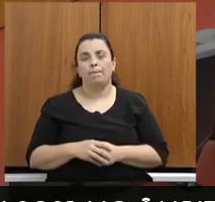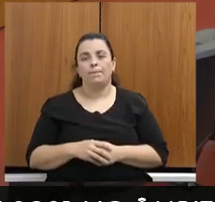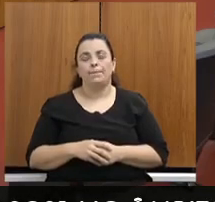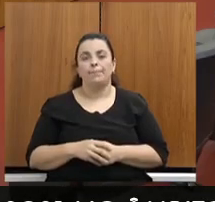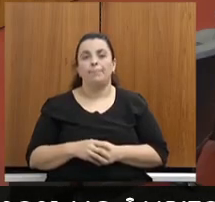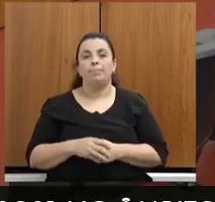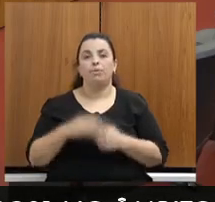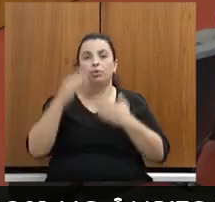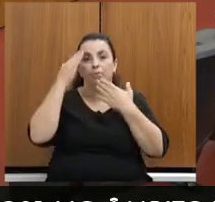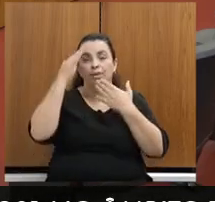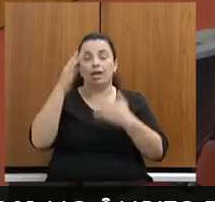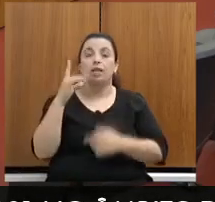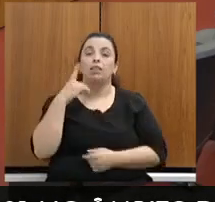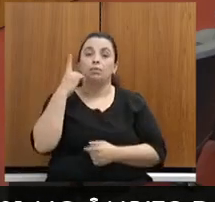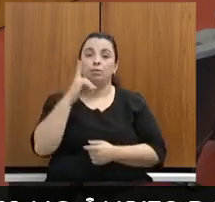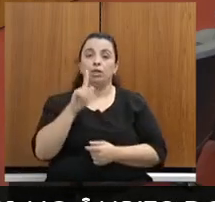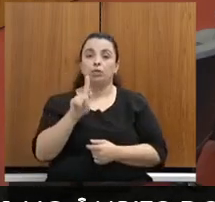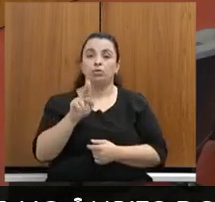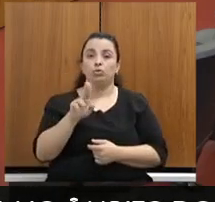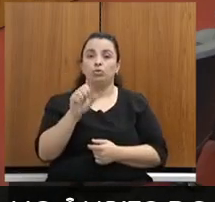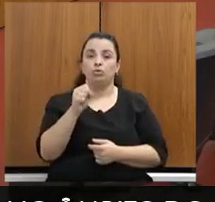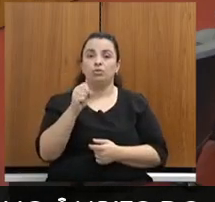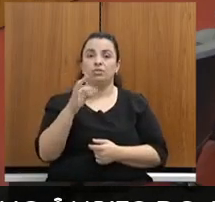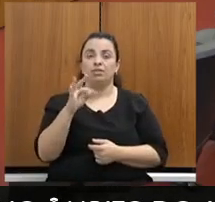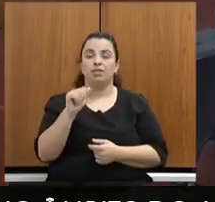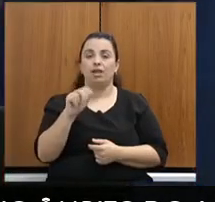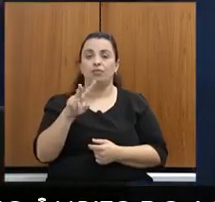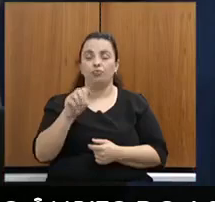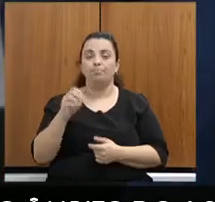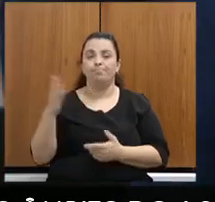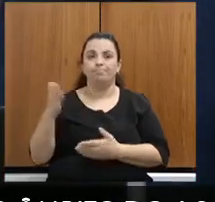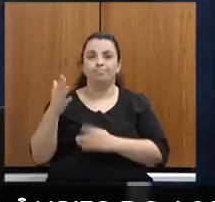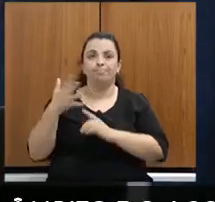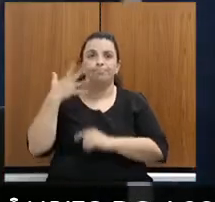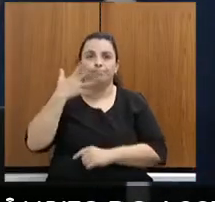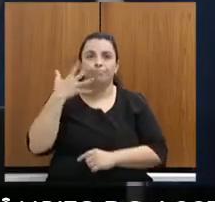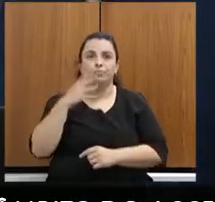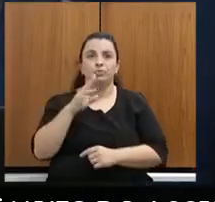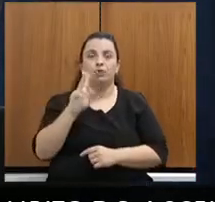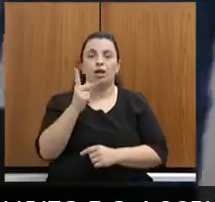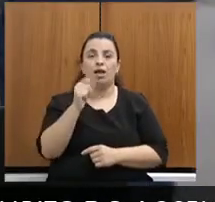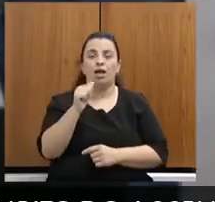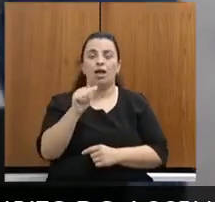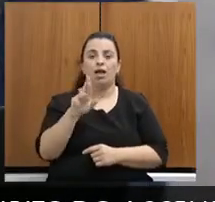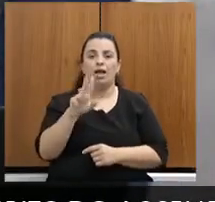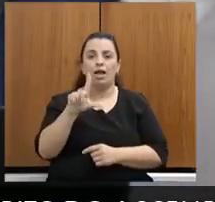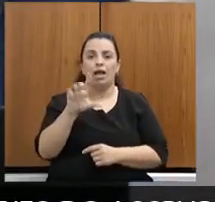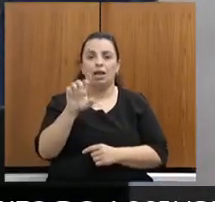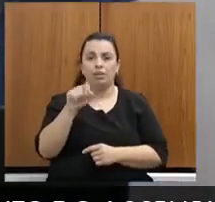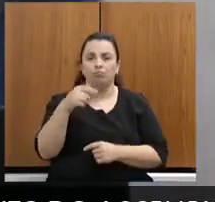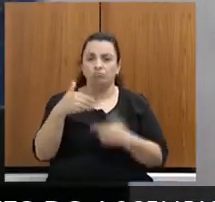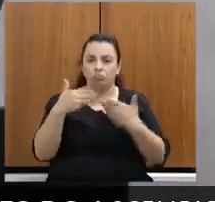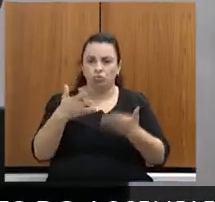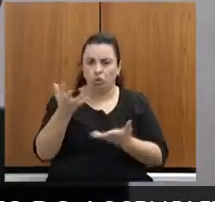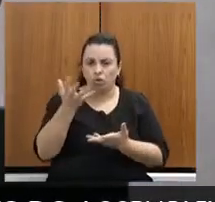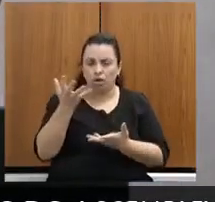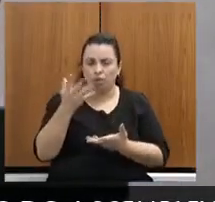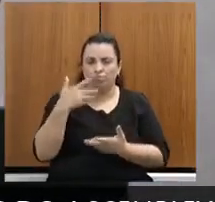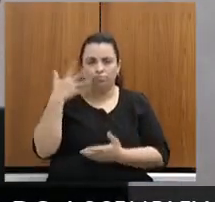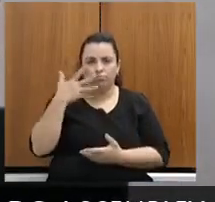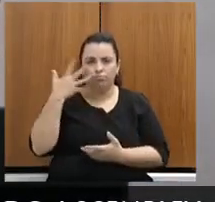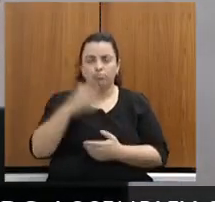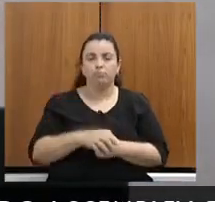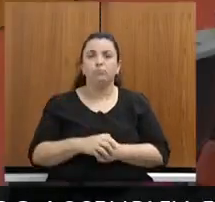e obrigado Deputado Gustavo Santana Deputado Arlen Santiago gostou dessa acabou de chegar deseja fazer os a palavra